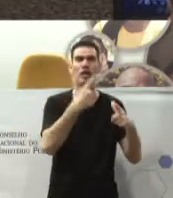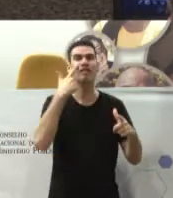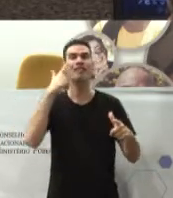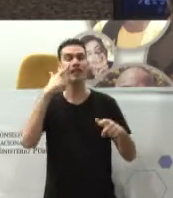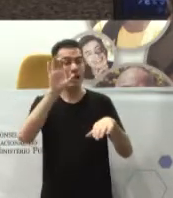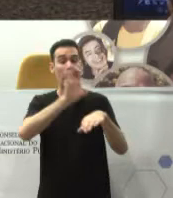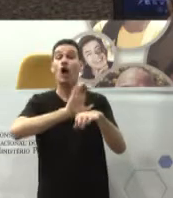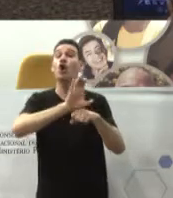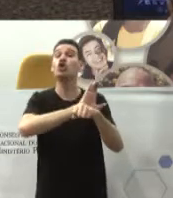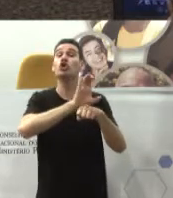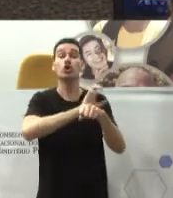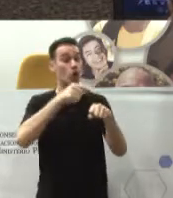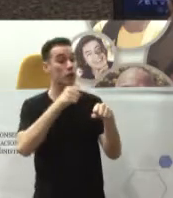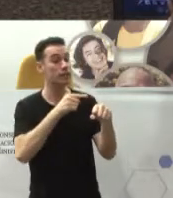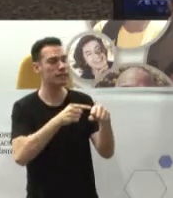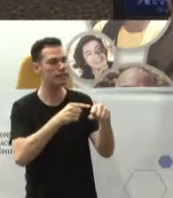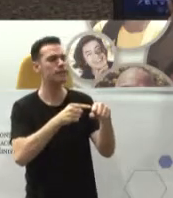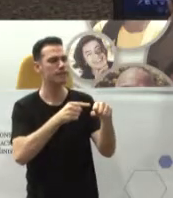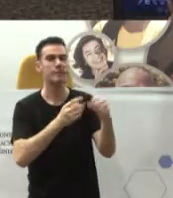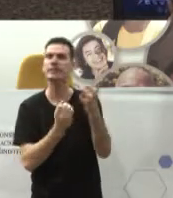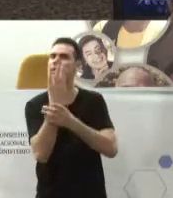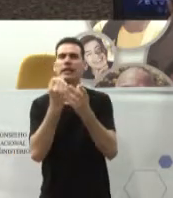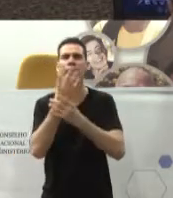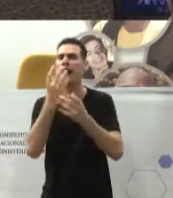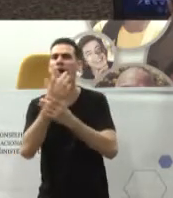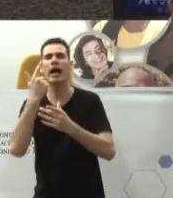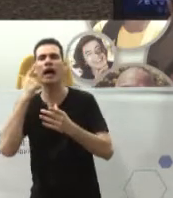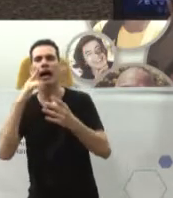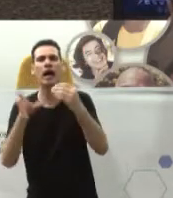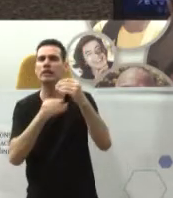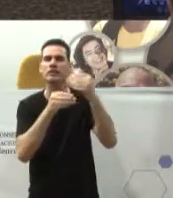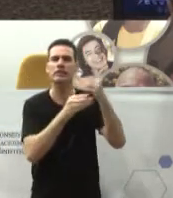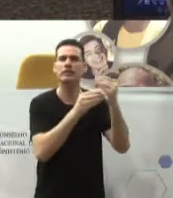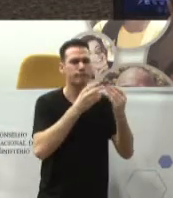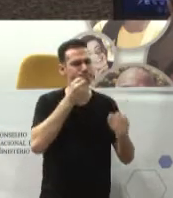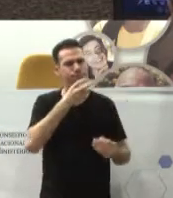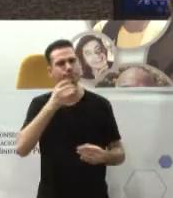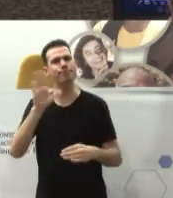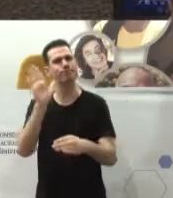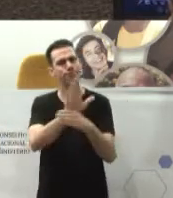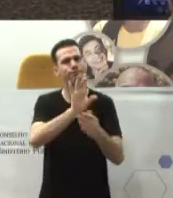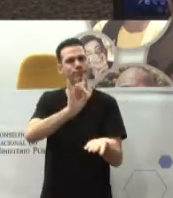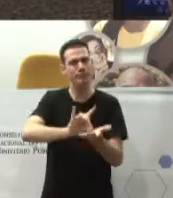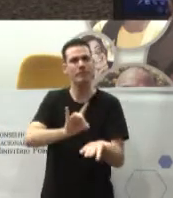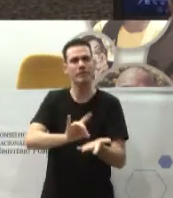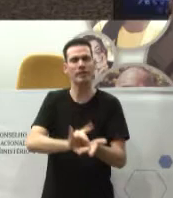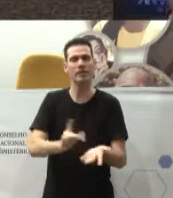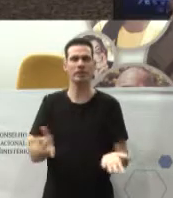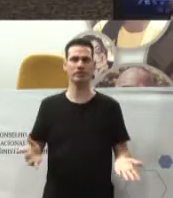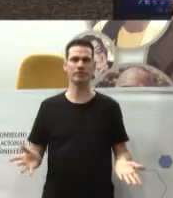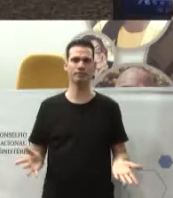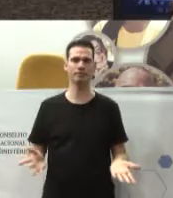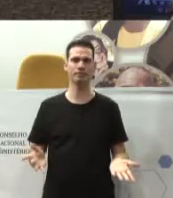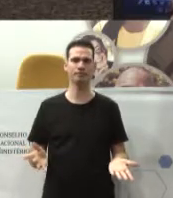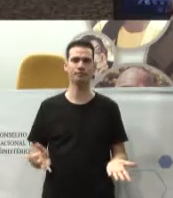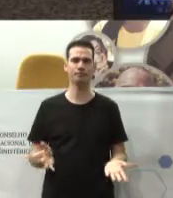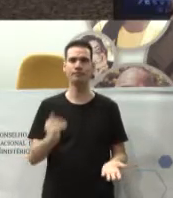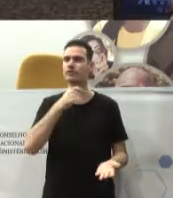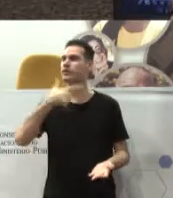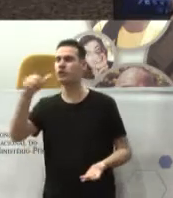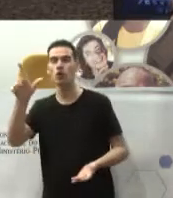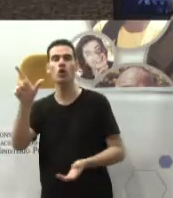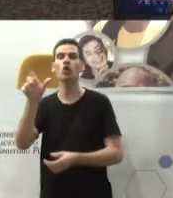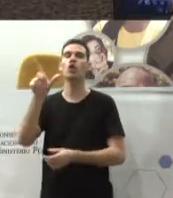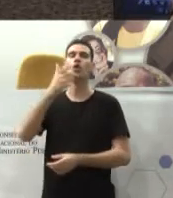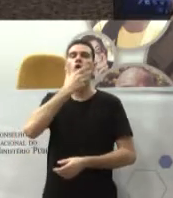institucionalizada. Precisamos criar instituições que são perenes. Eu mudo da comarca. O próximo juiz que